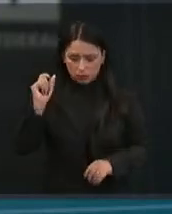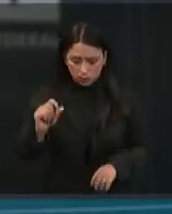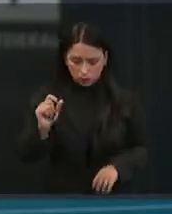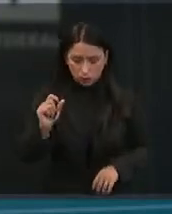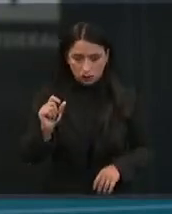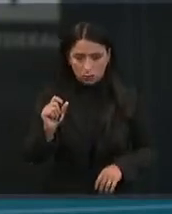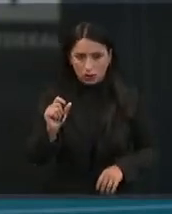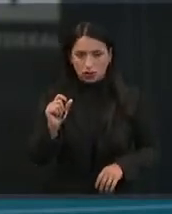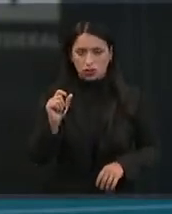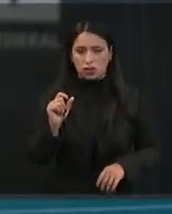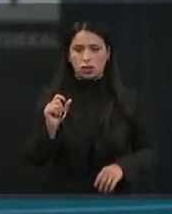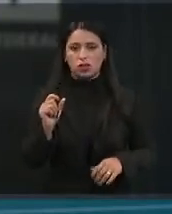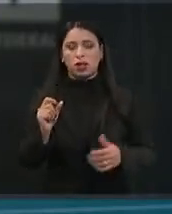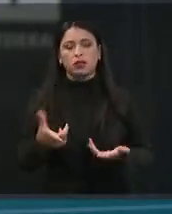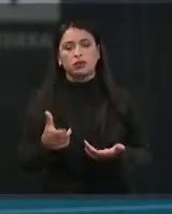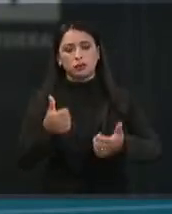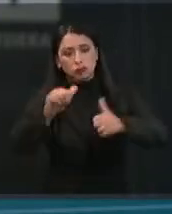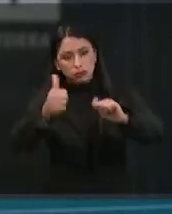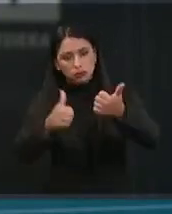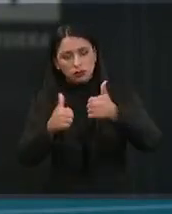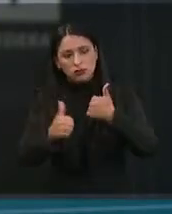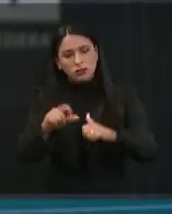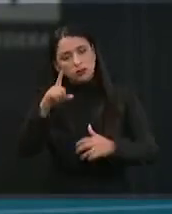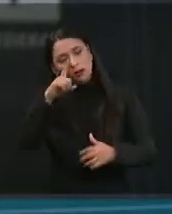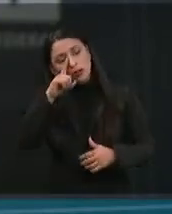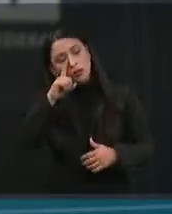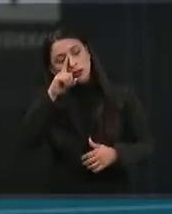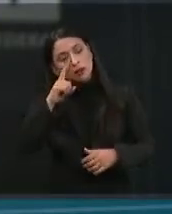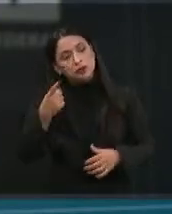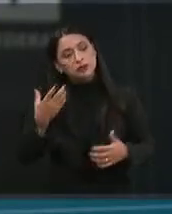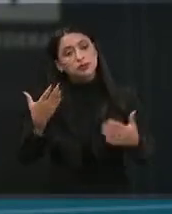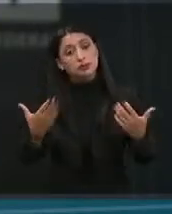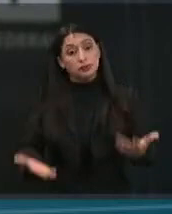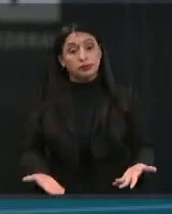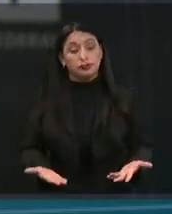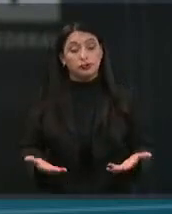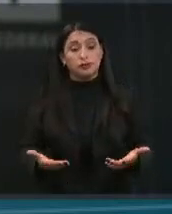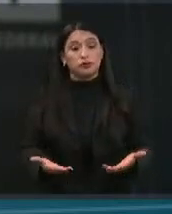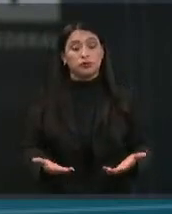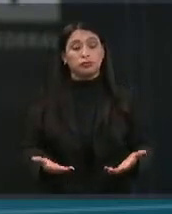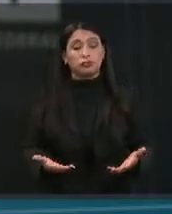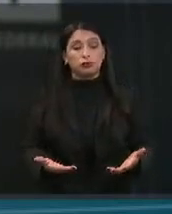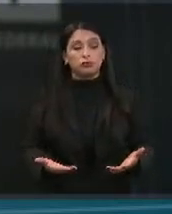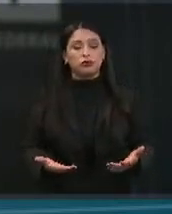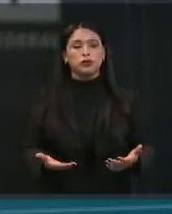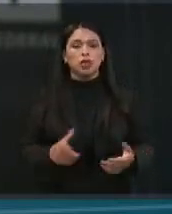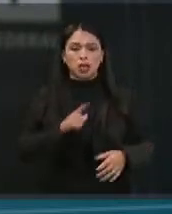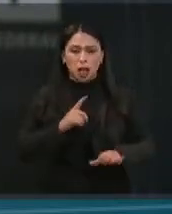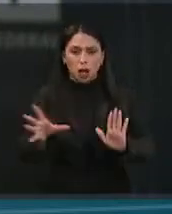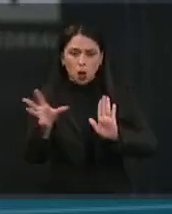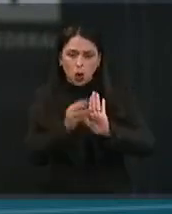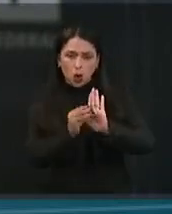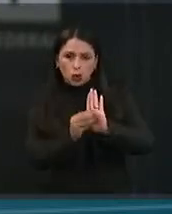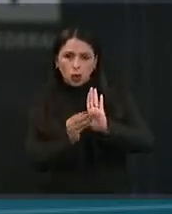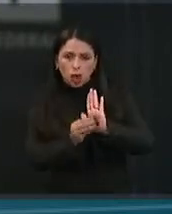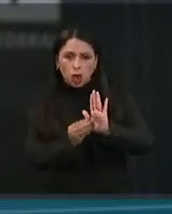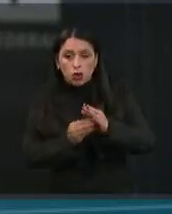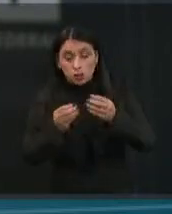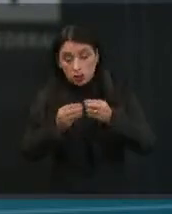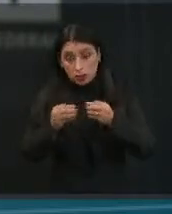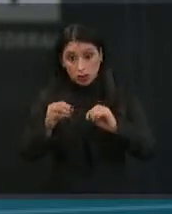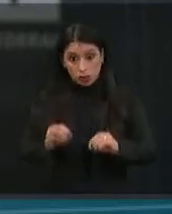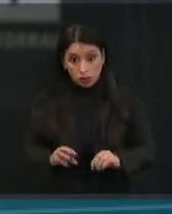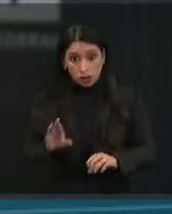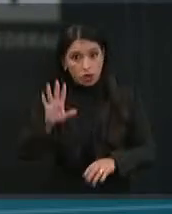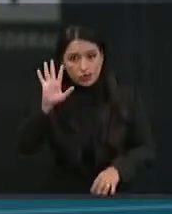elaboração de parâmetros para avaliação do risco jurídico no caso a caso. Para além disso, enfrentar conteúdos nocivos não se resolve